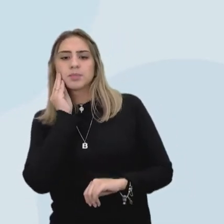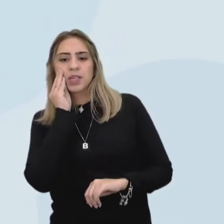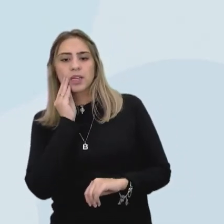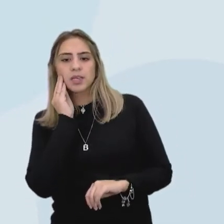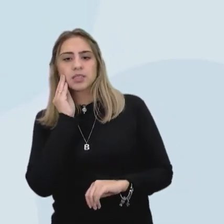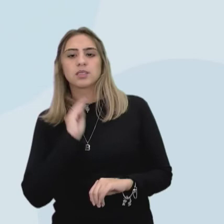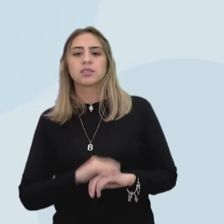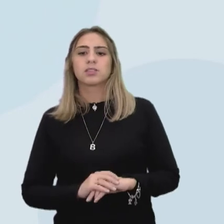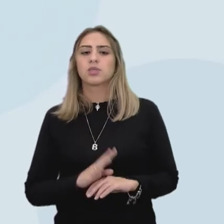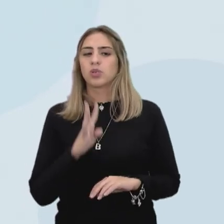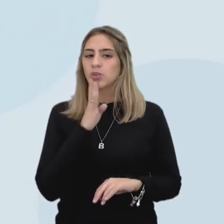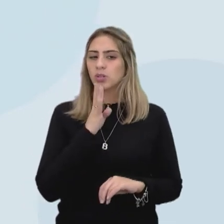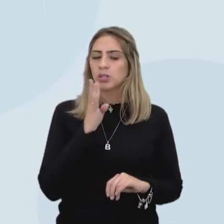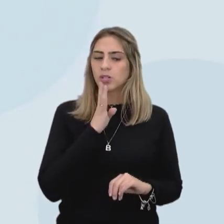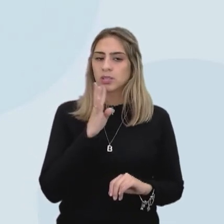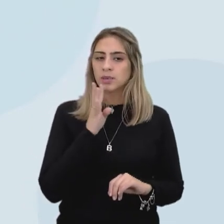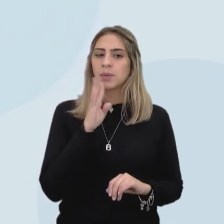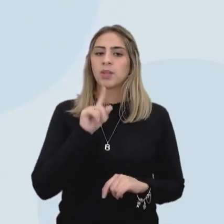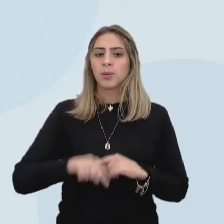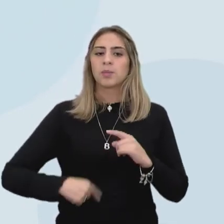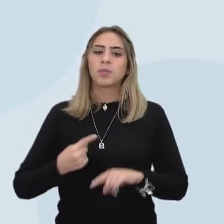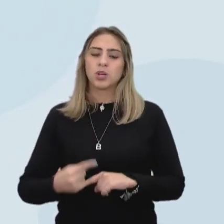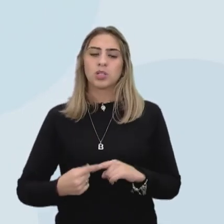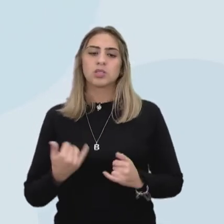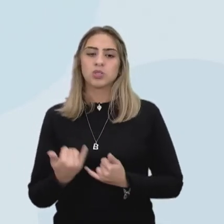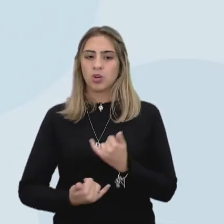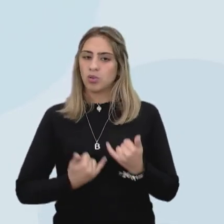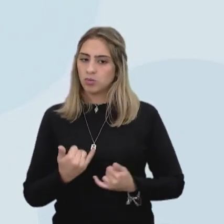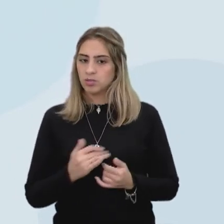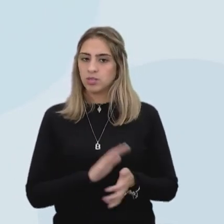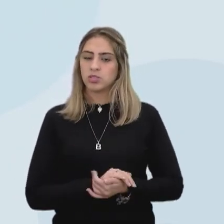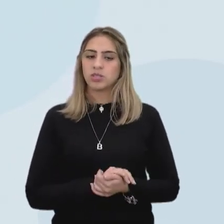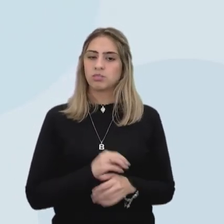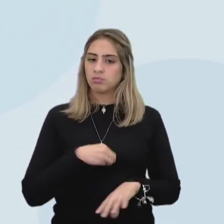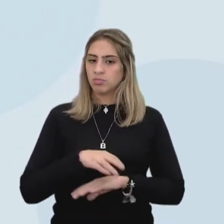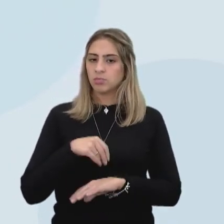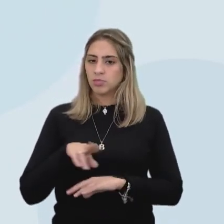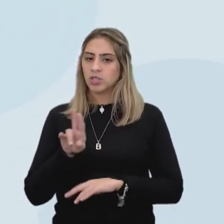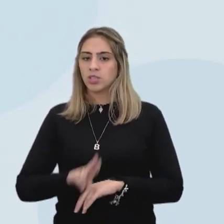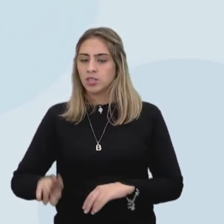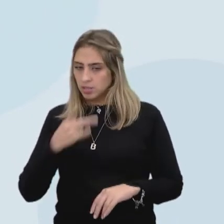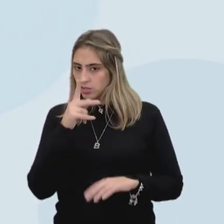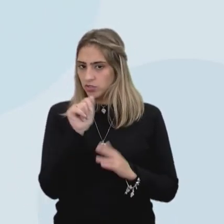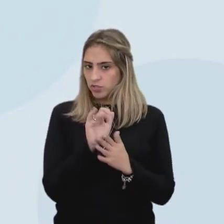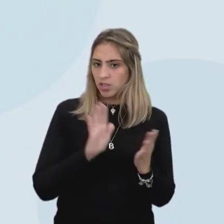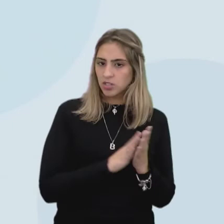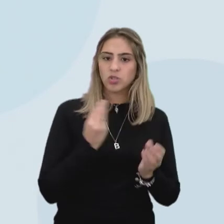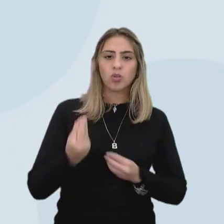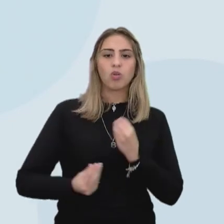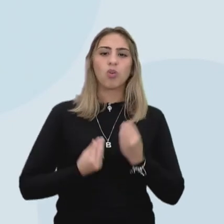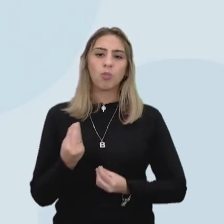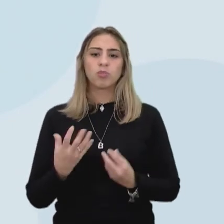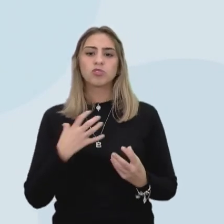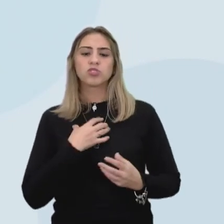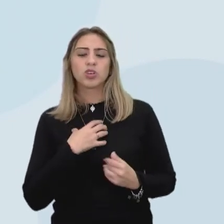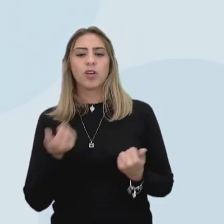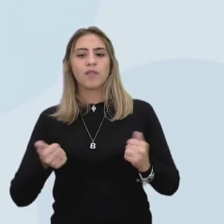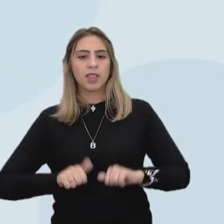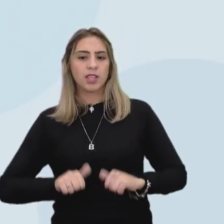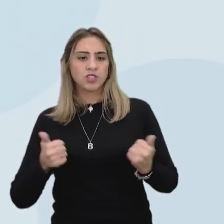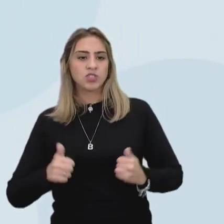de experiências, expectativas e conhecimento pós-game. Indicamos a utilização desta atividade como